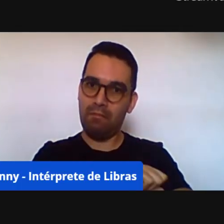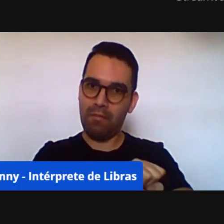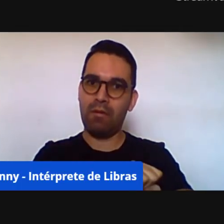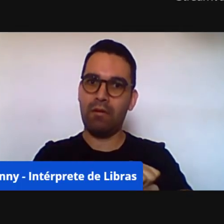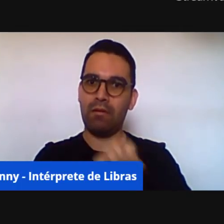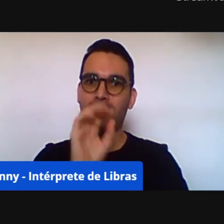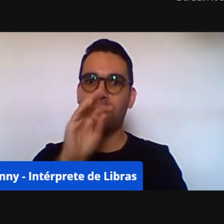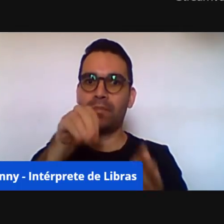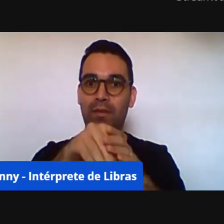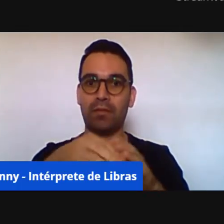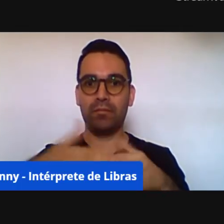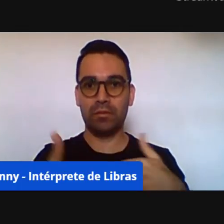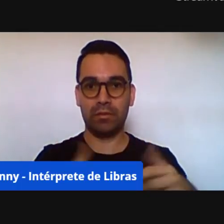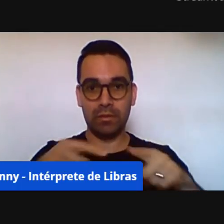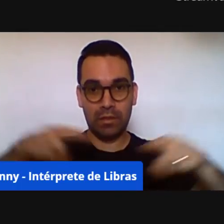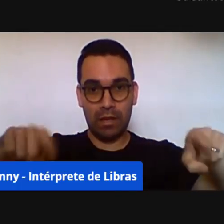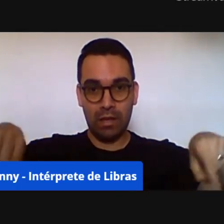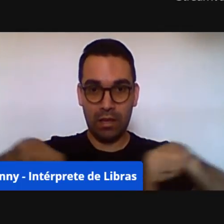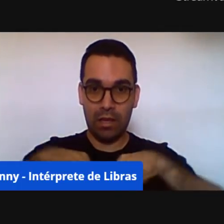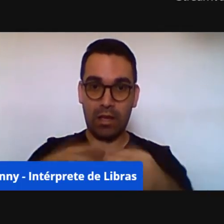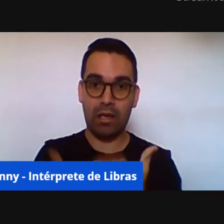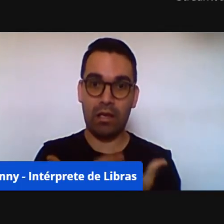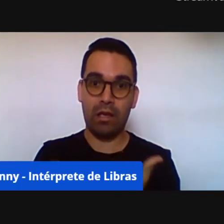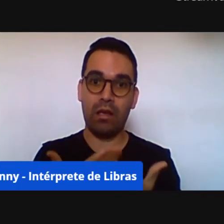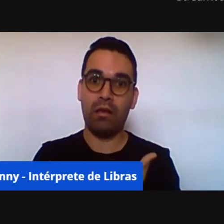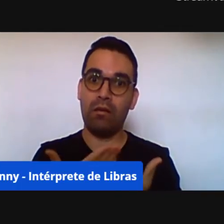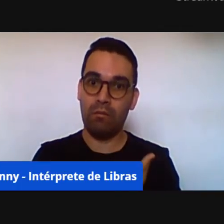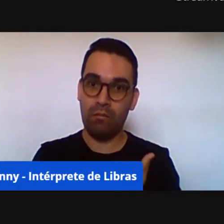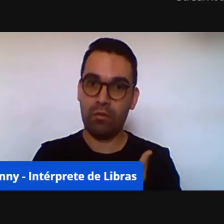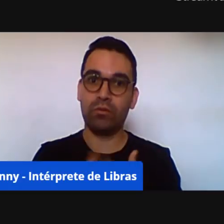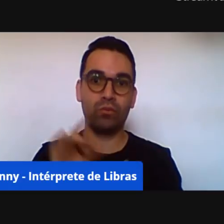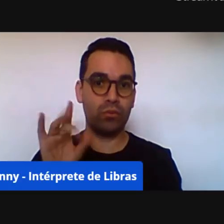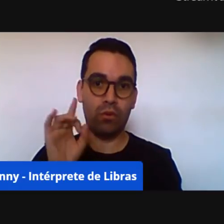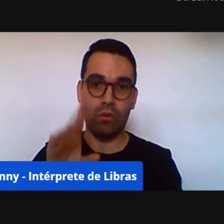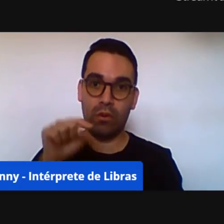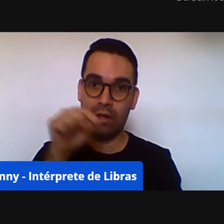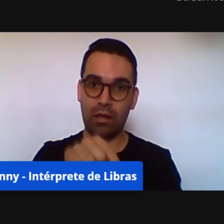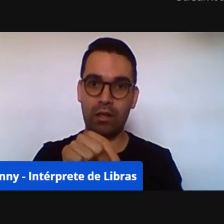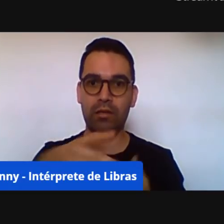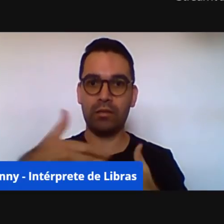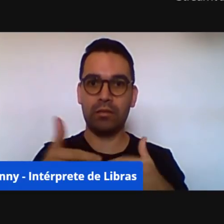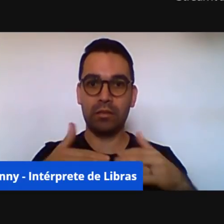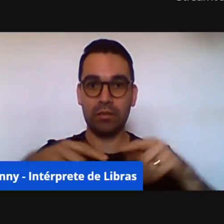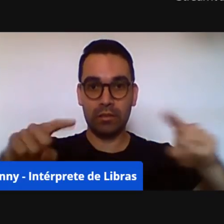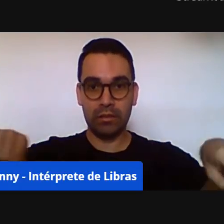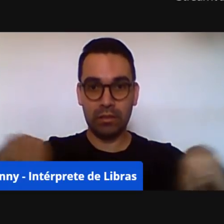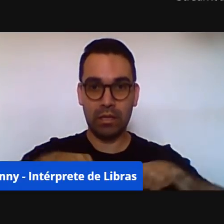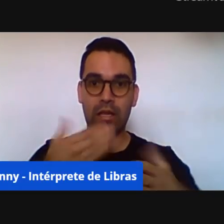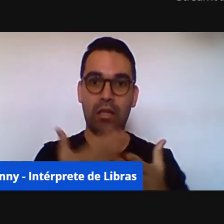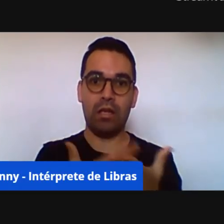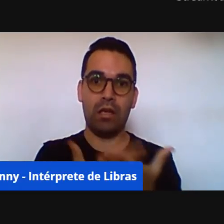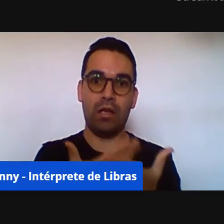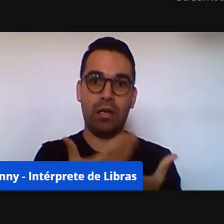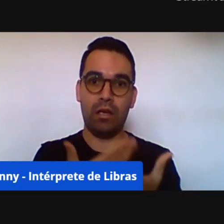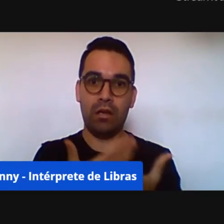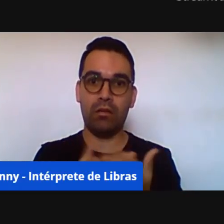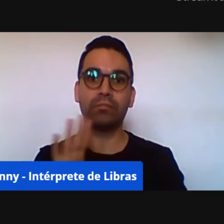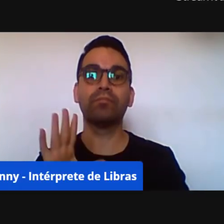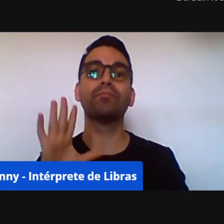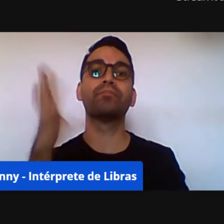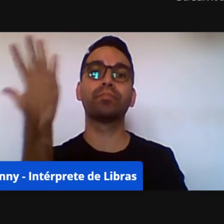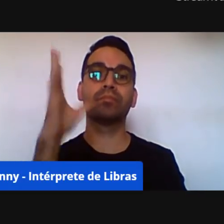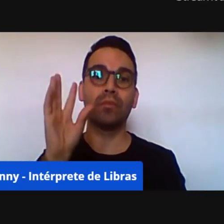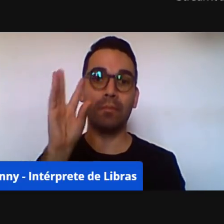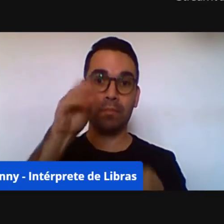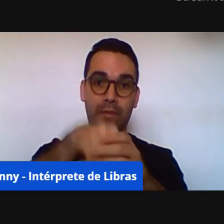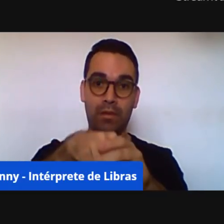de aula. Ah, mas por que só da sala de aula e não da escola inteira? Porque o risco de transmissão ele é muito maior com